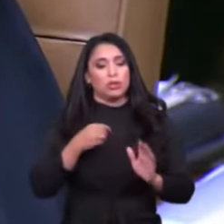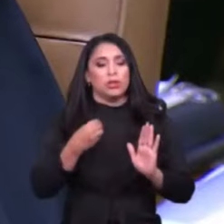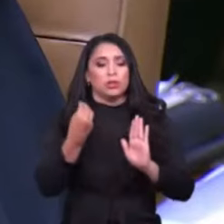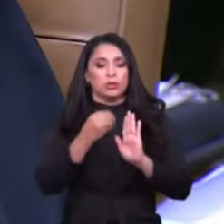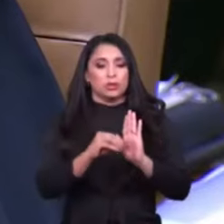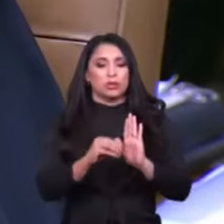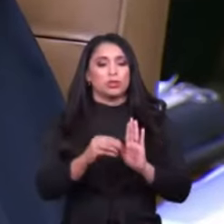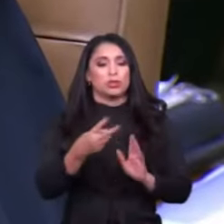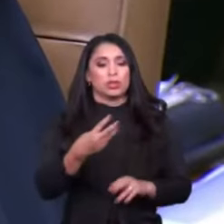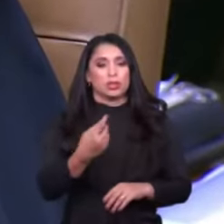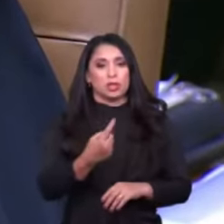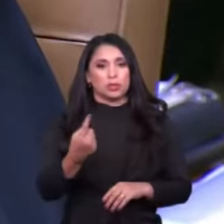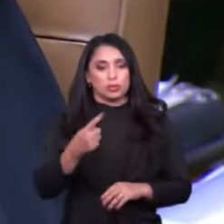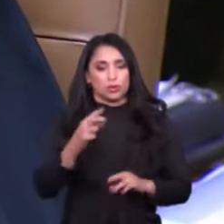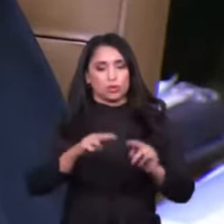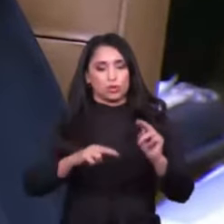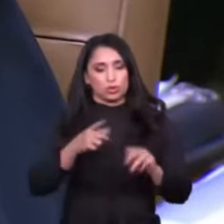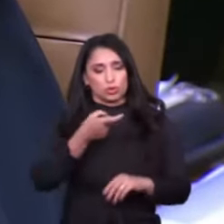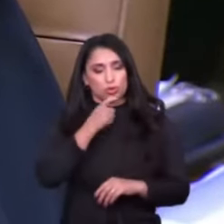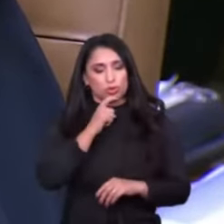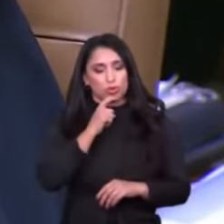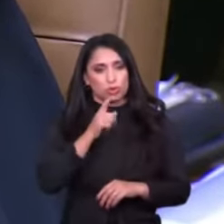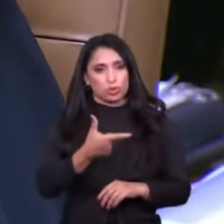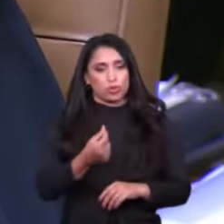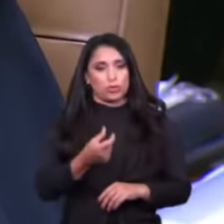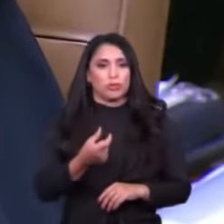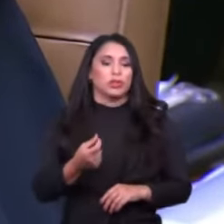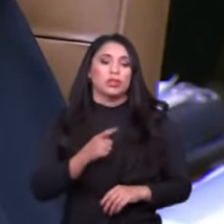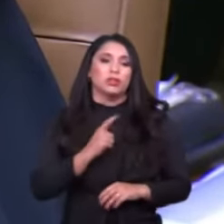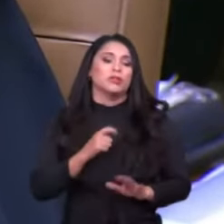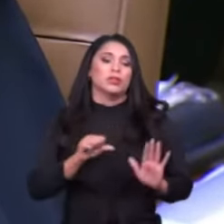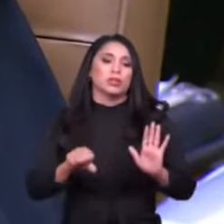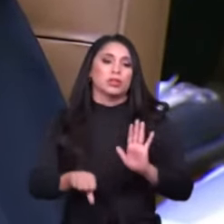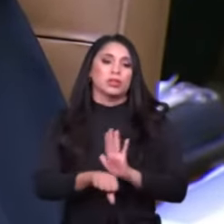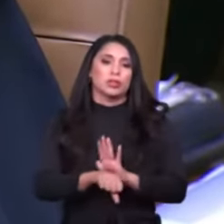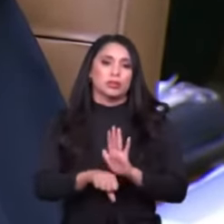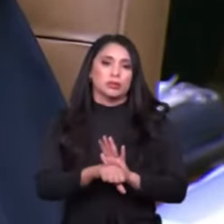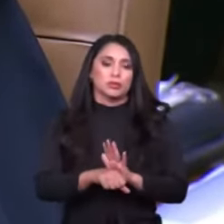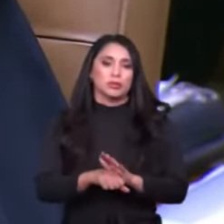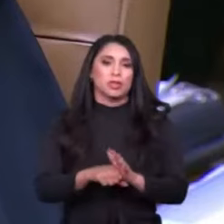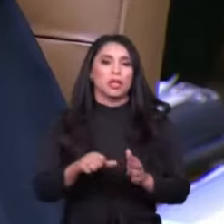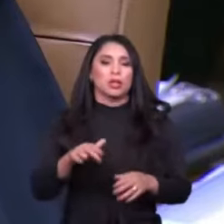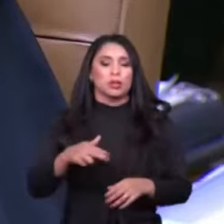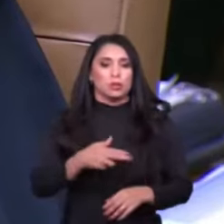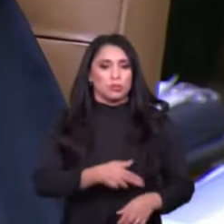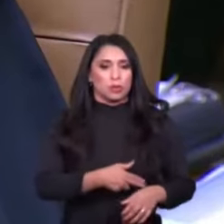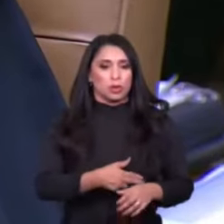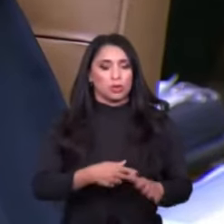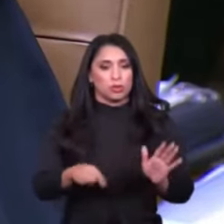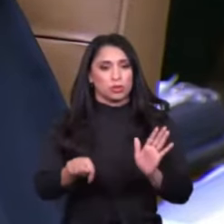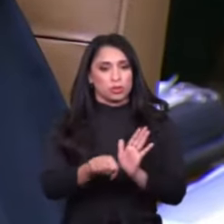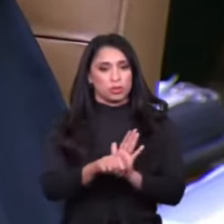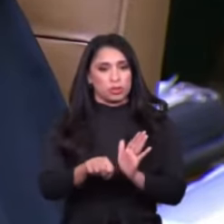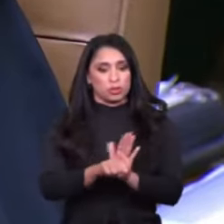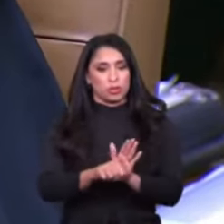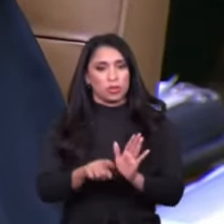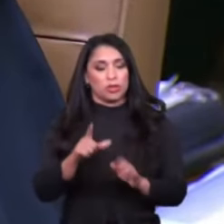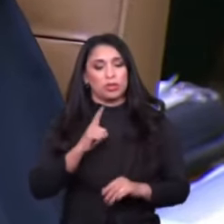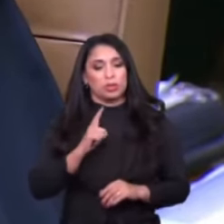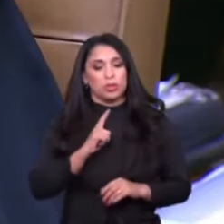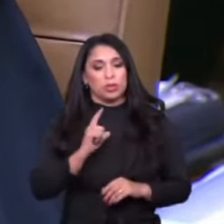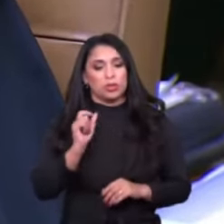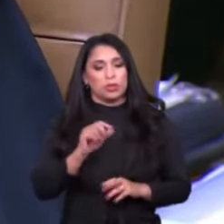de 2020. De fato, a judicialização da política criminal de tratamento do porte de drogas para consumo próprio, com a definição de